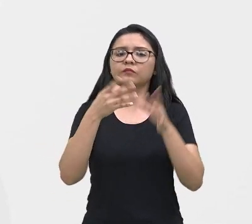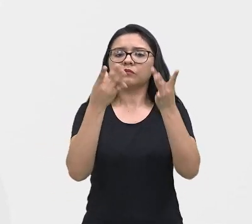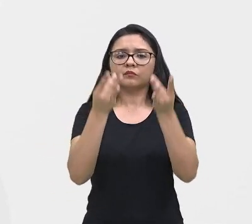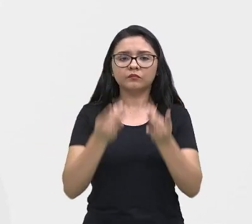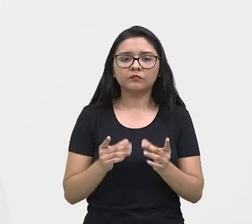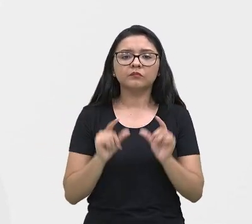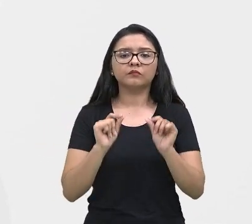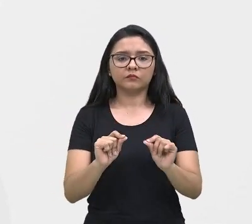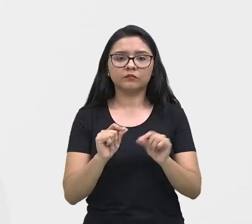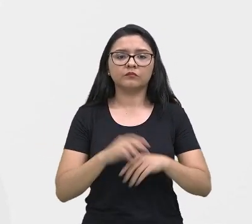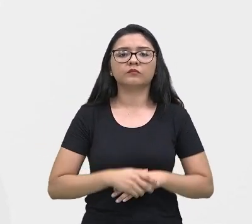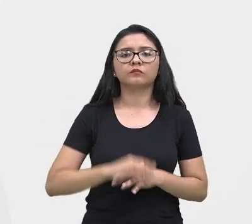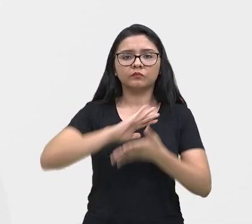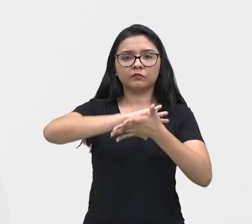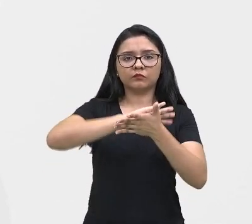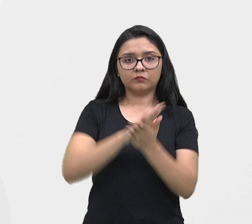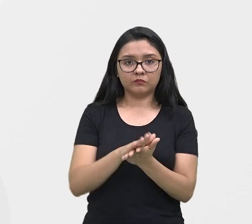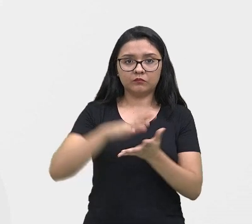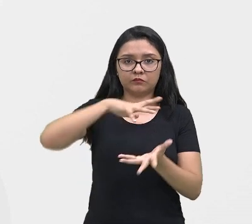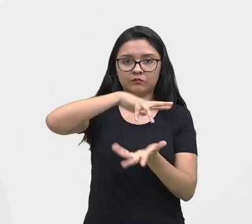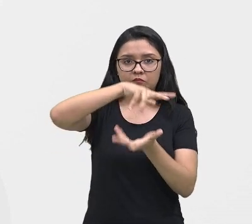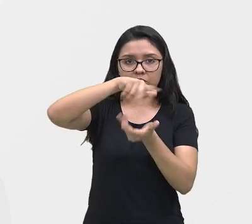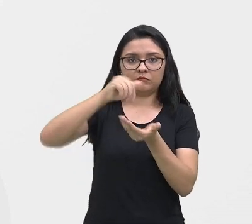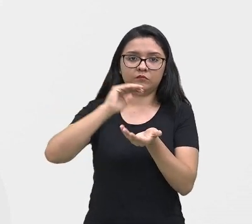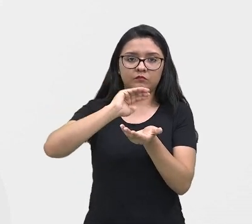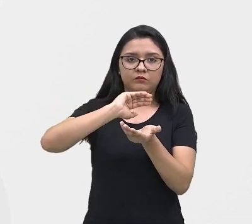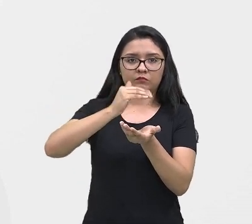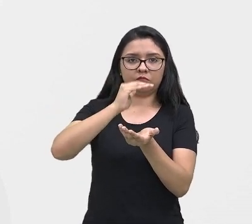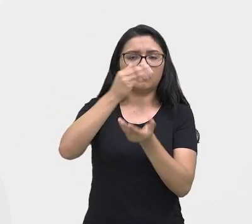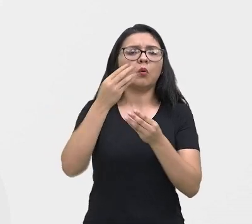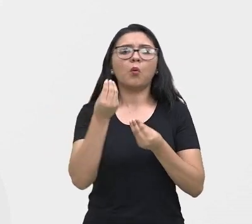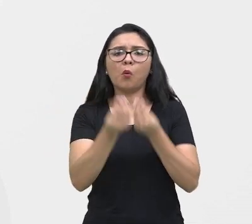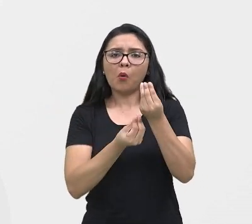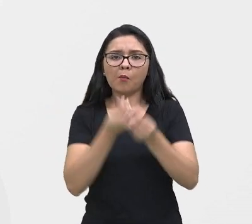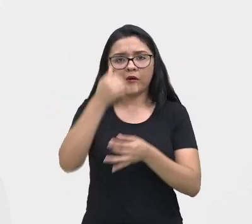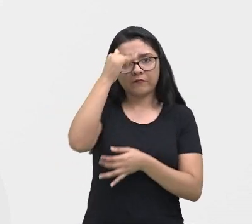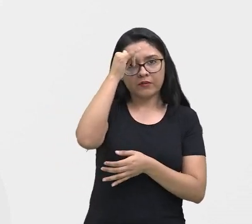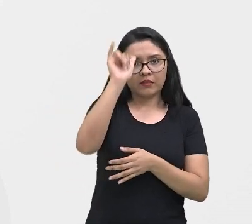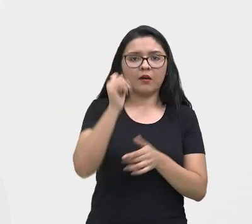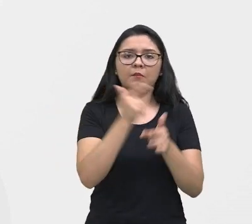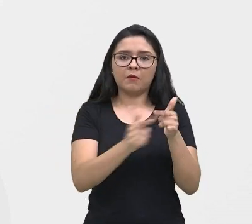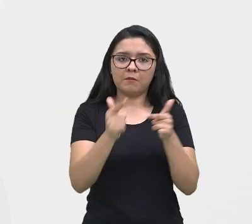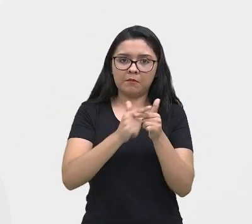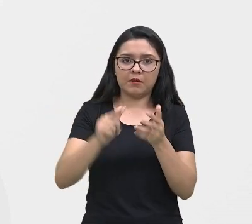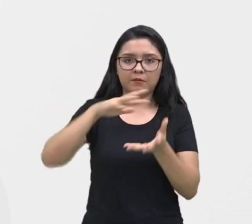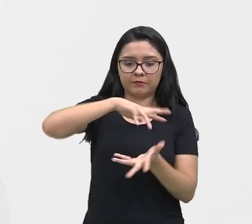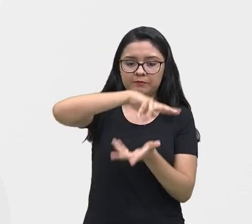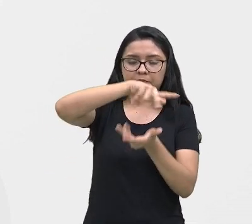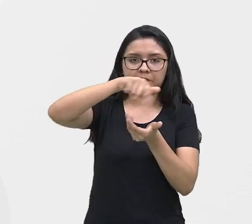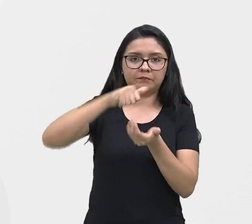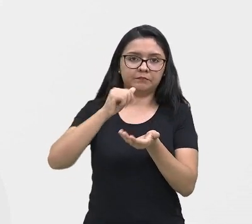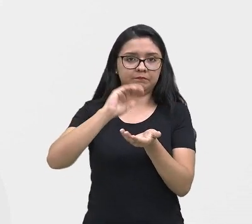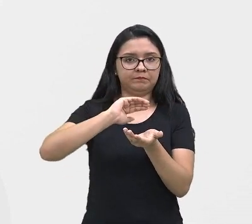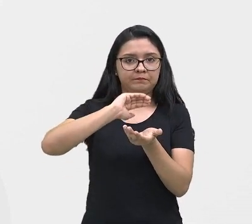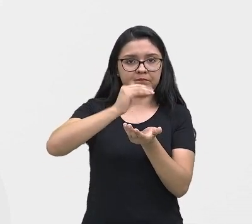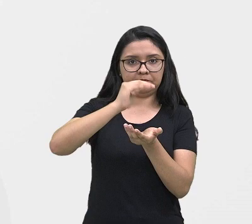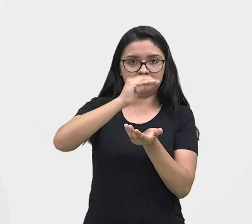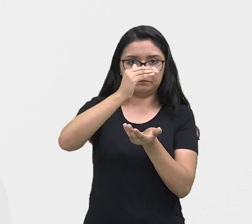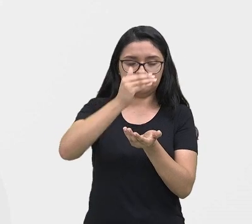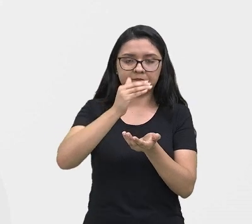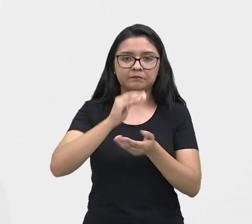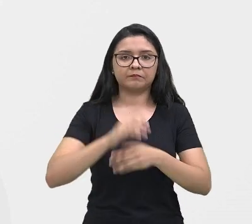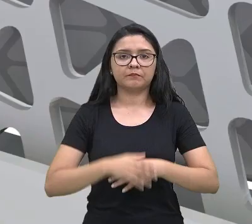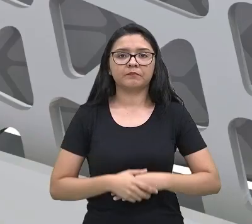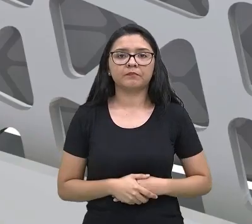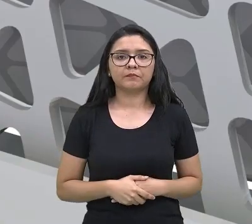detalhamento, destruição da camada de ozônio, formas de diminuir ou reverter os impactos das ações humanas na camada